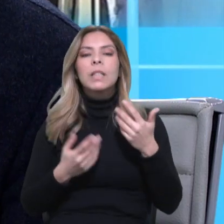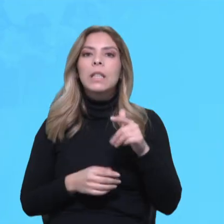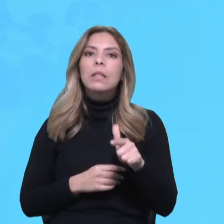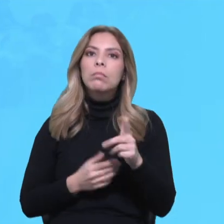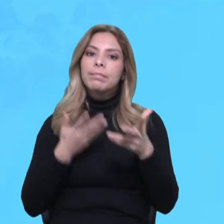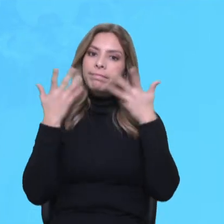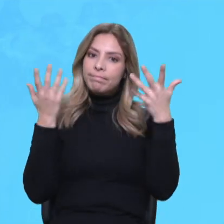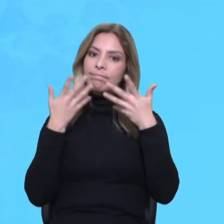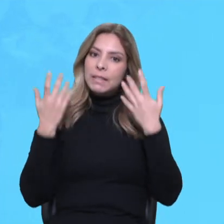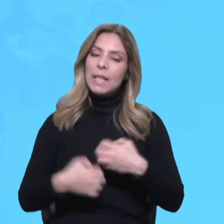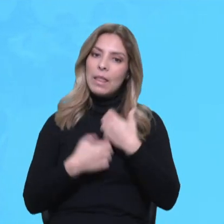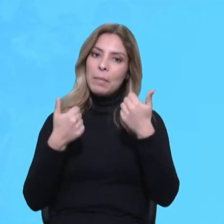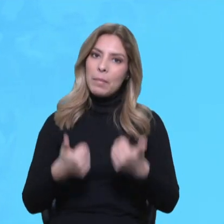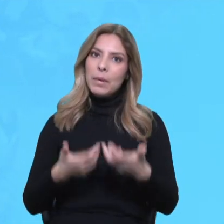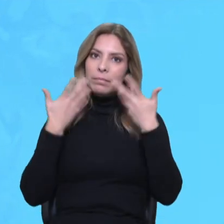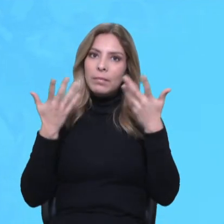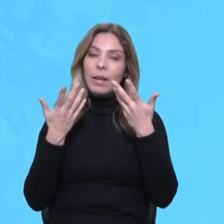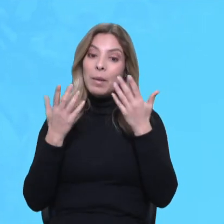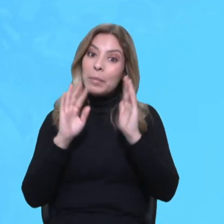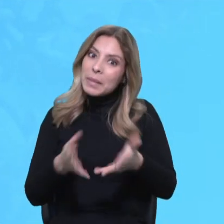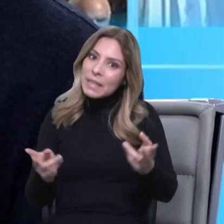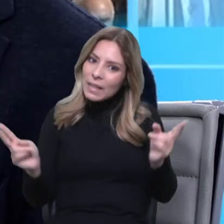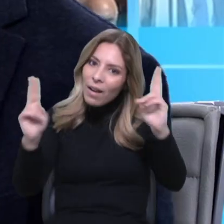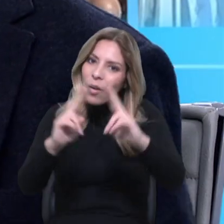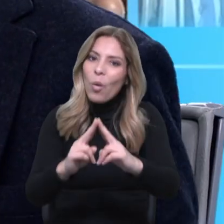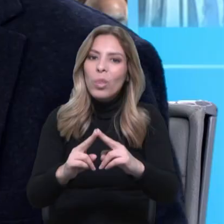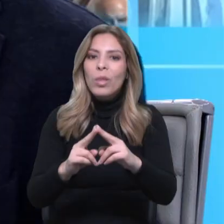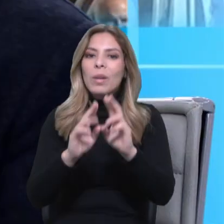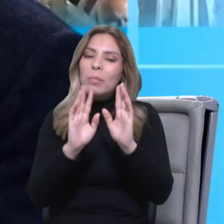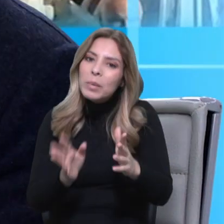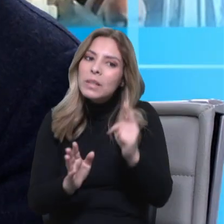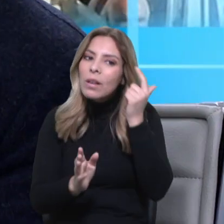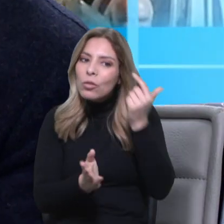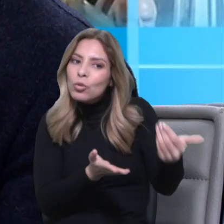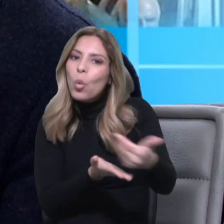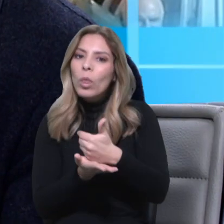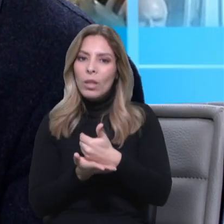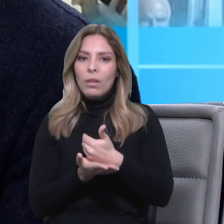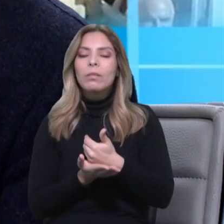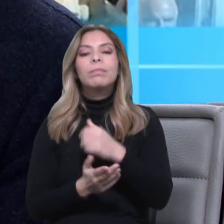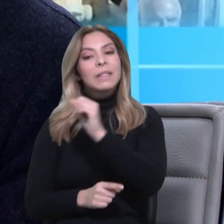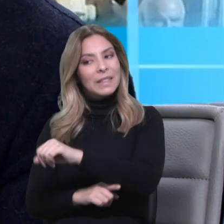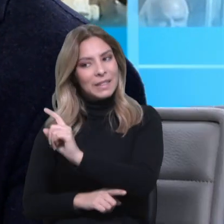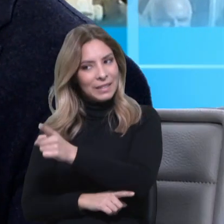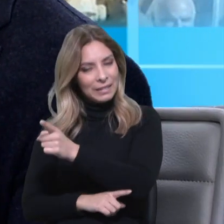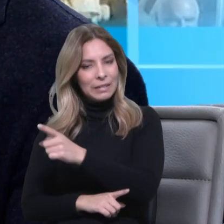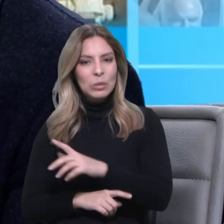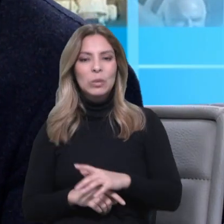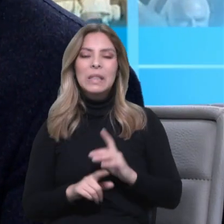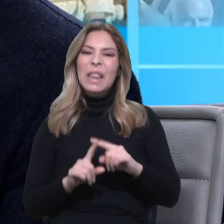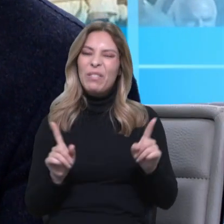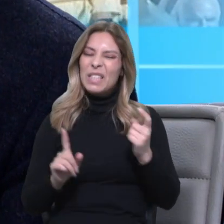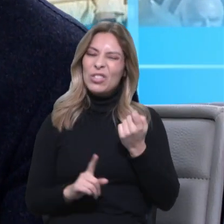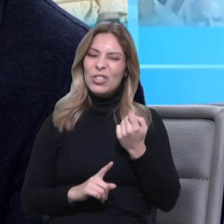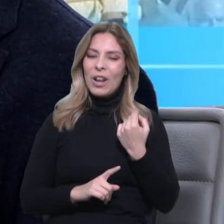a harmonia há que provocar o encontro, há que provocar a escuta, como o João dizia. Exatamente, e é essa a grande diferença. Eu